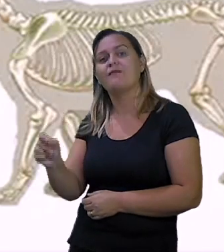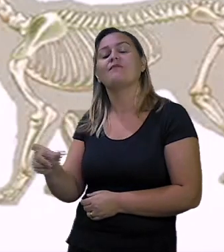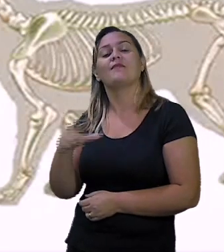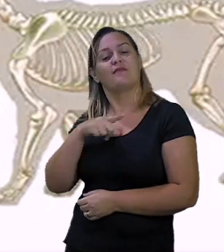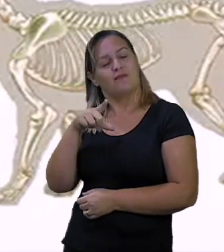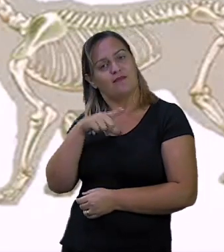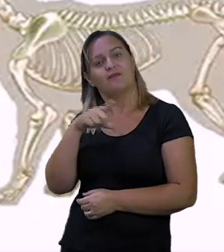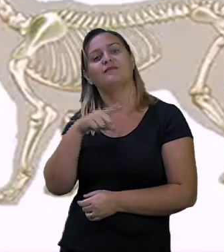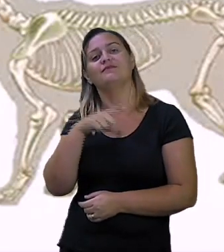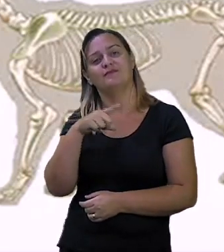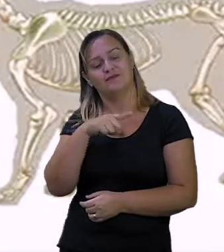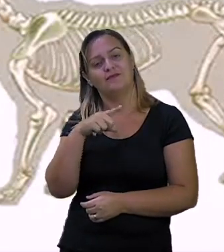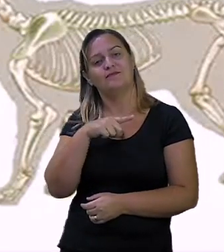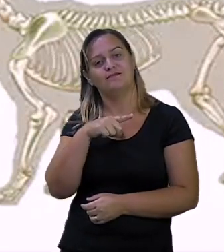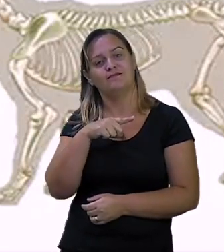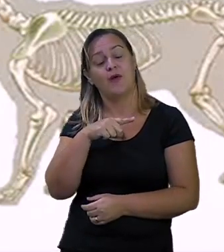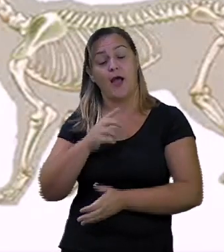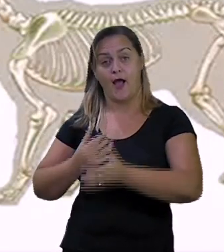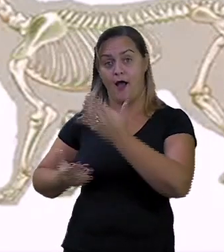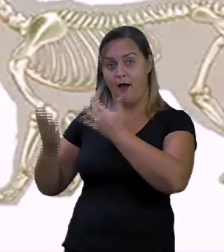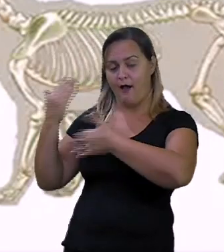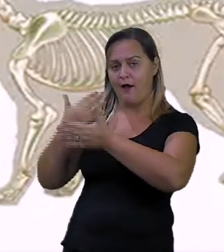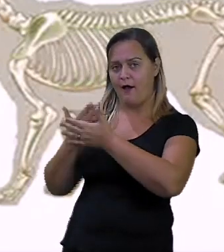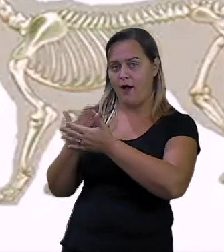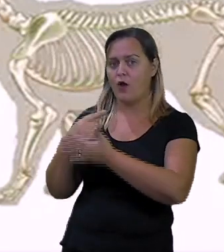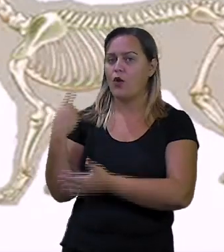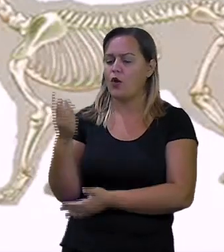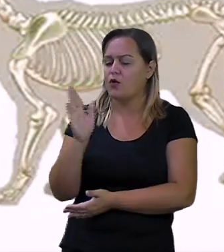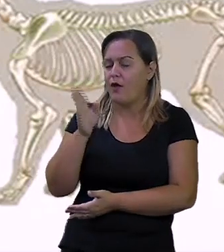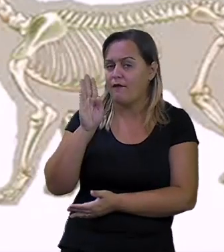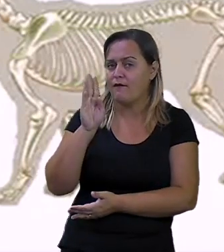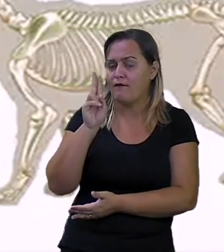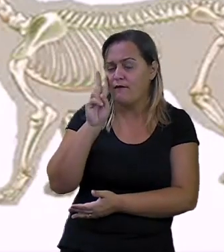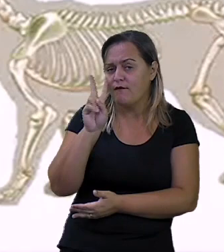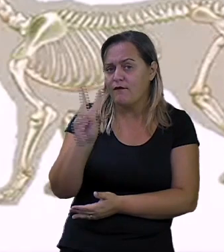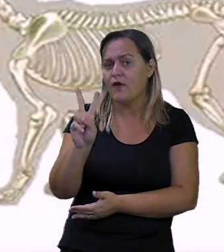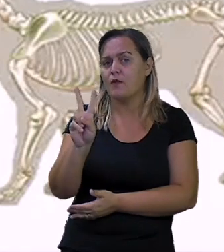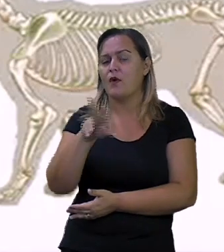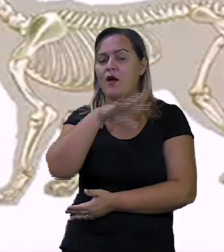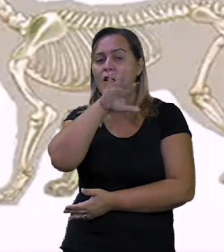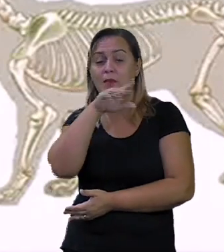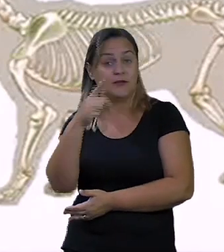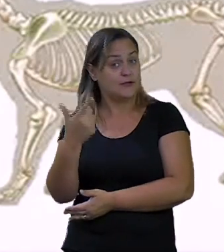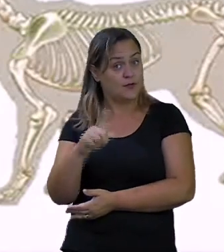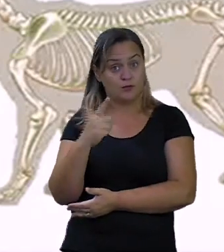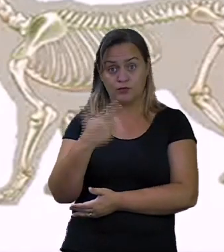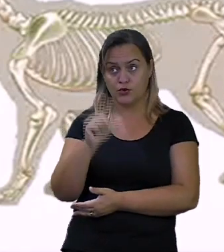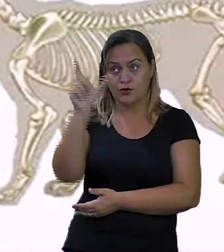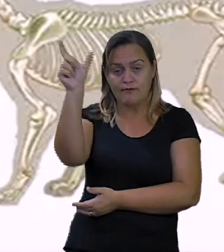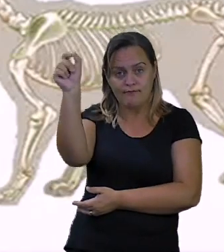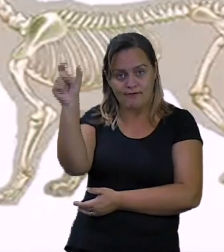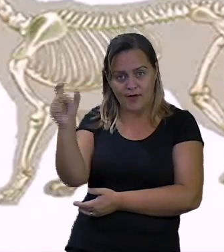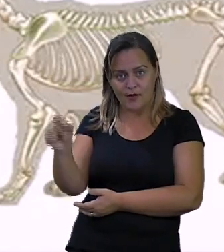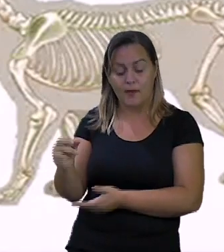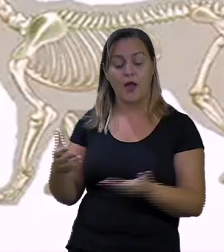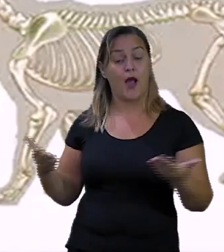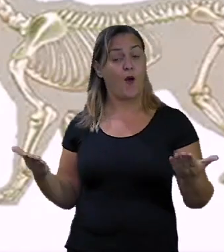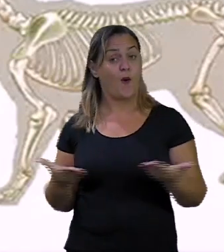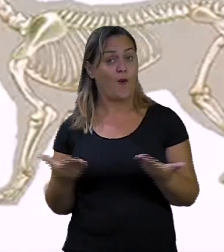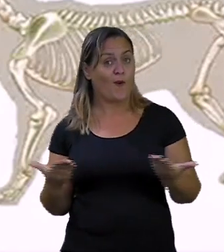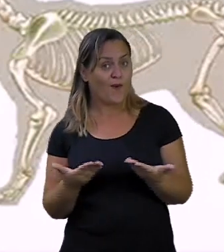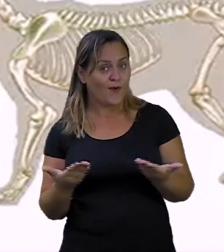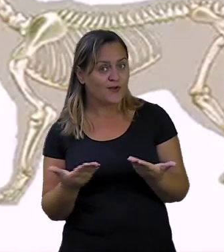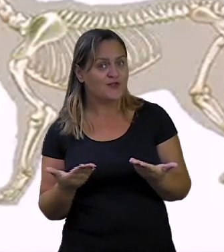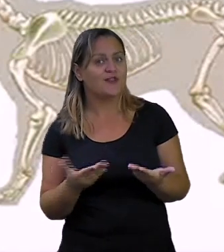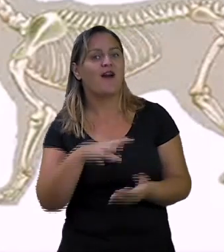seres que não tinham essas vértebras e agora a gente vai entender cada uma destas